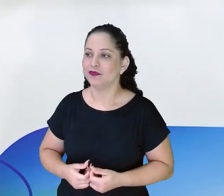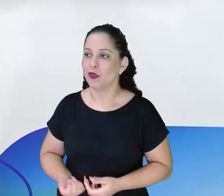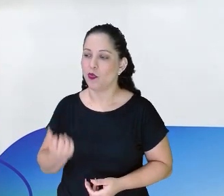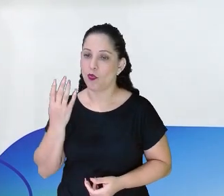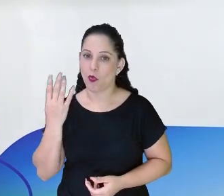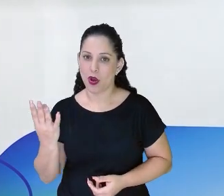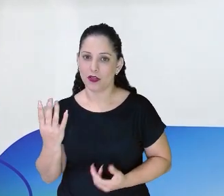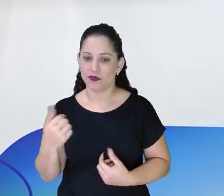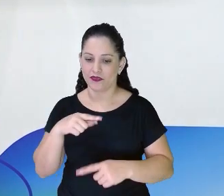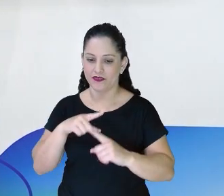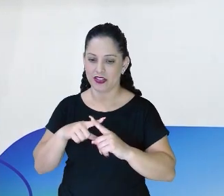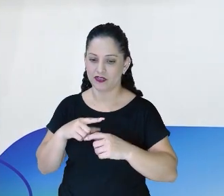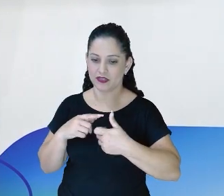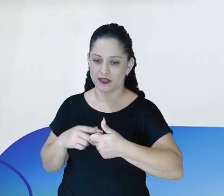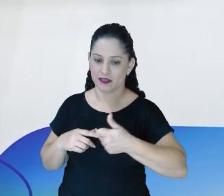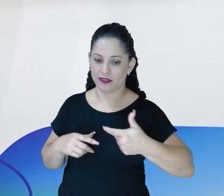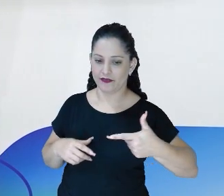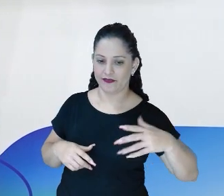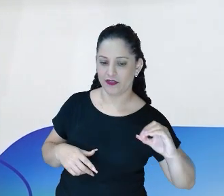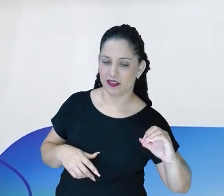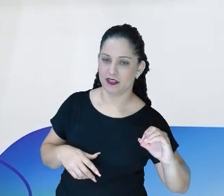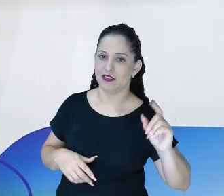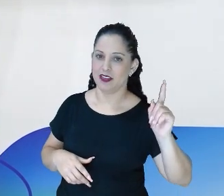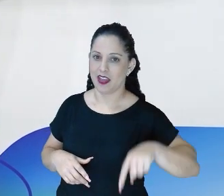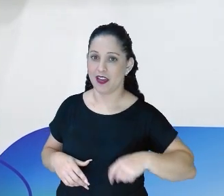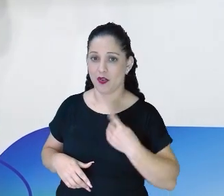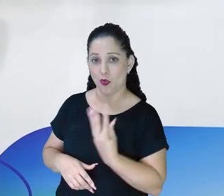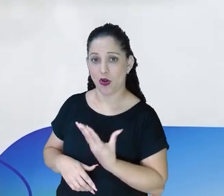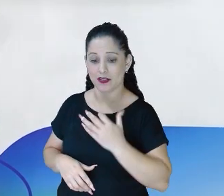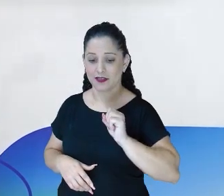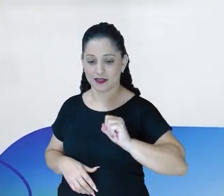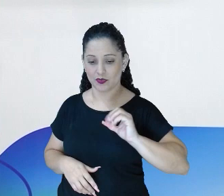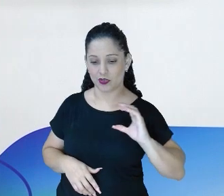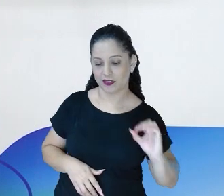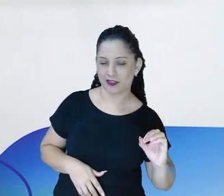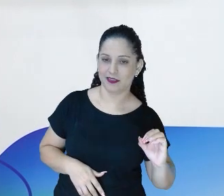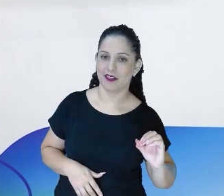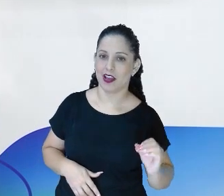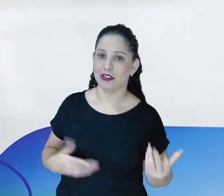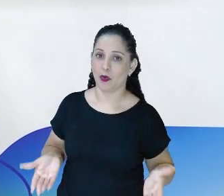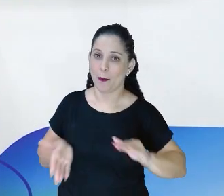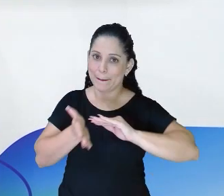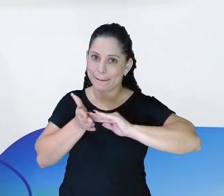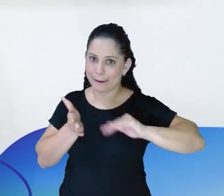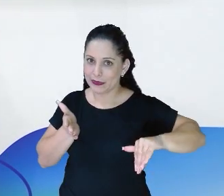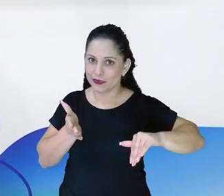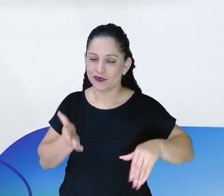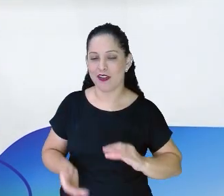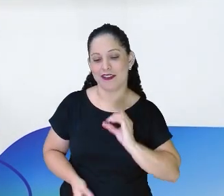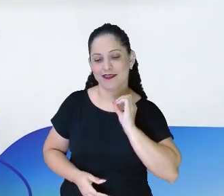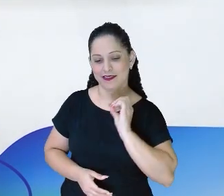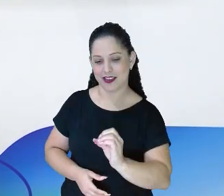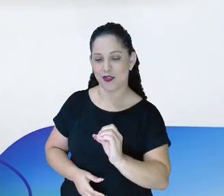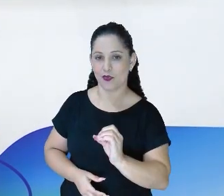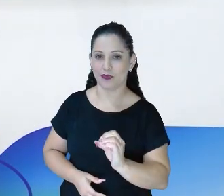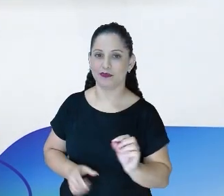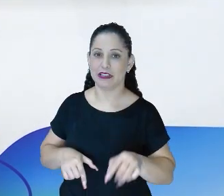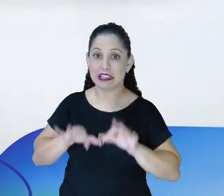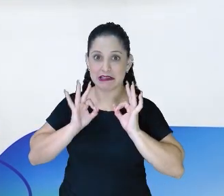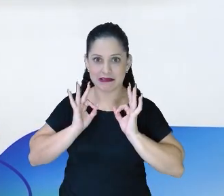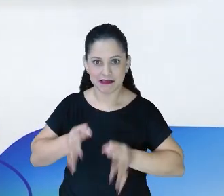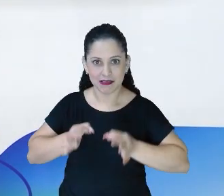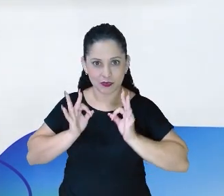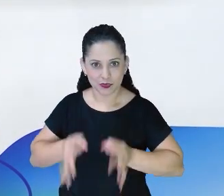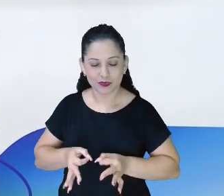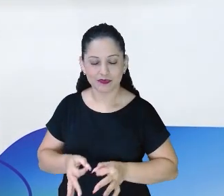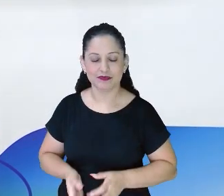vezes 120, 480. Menos 480, zero. Divisão exata.